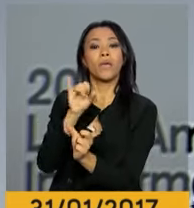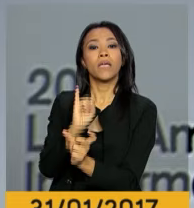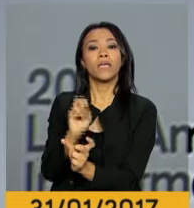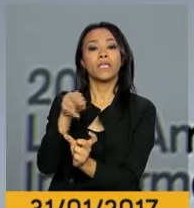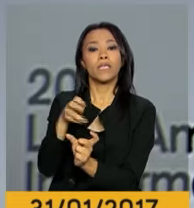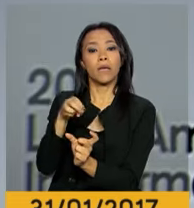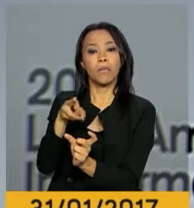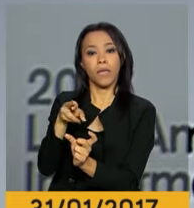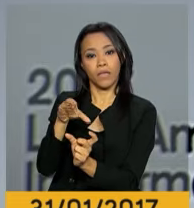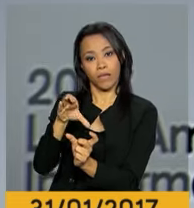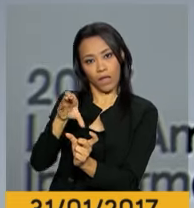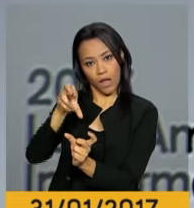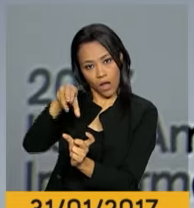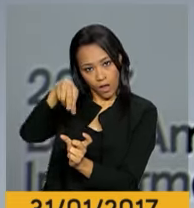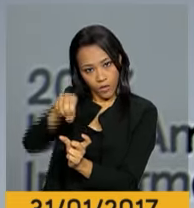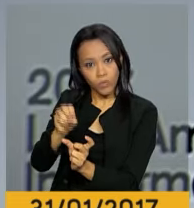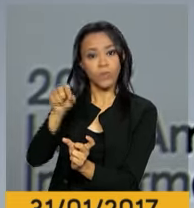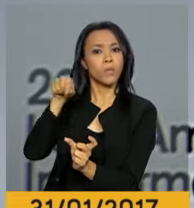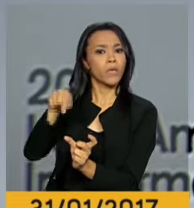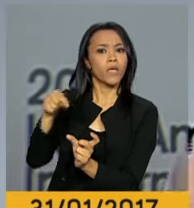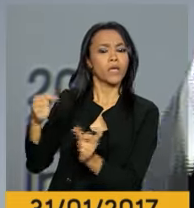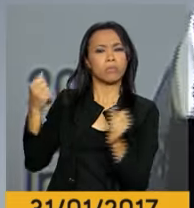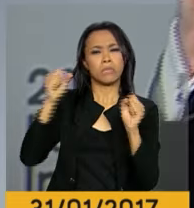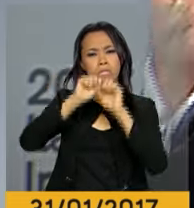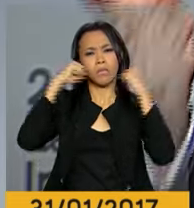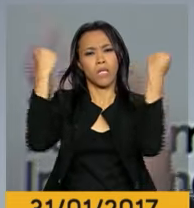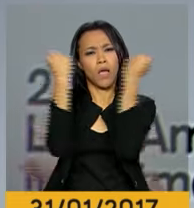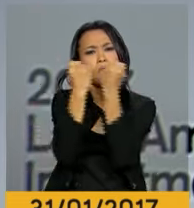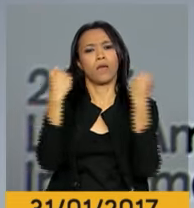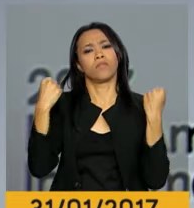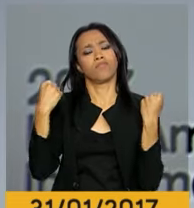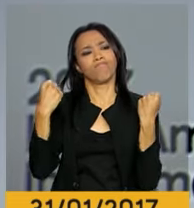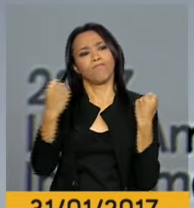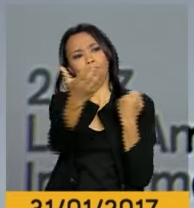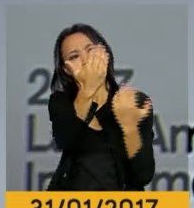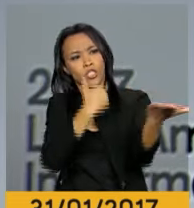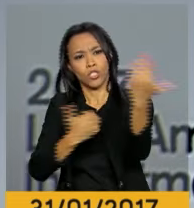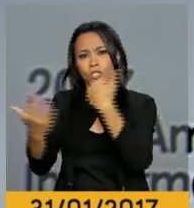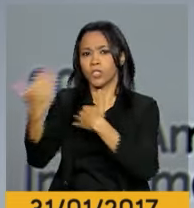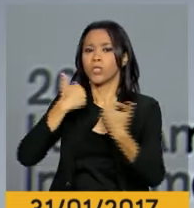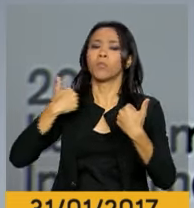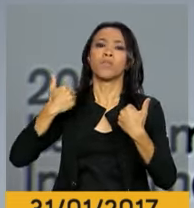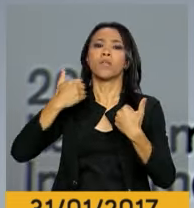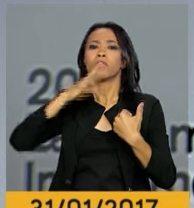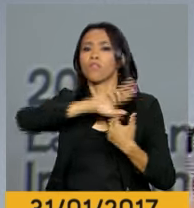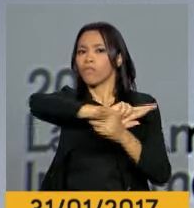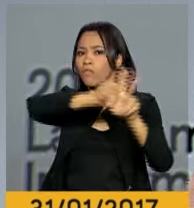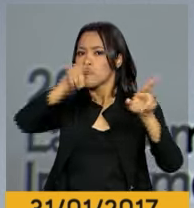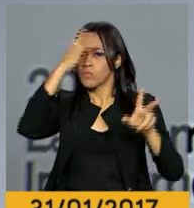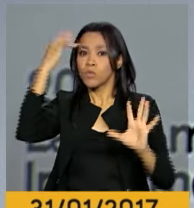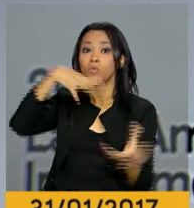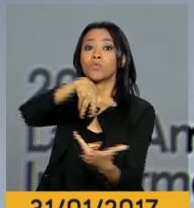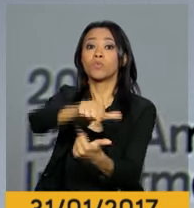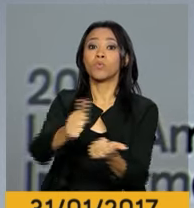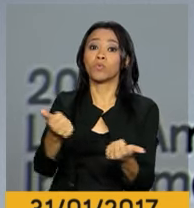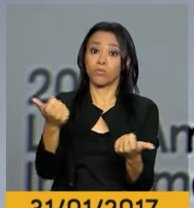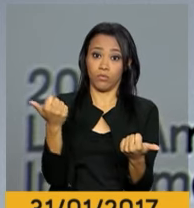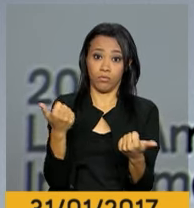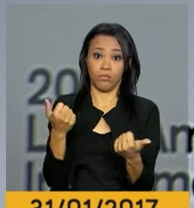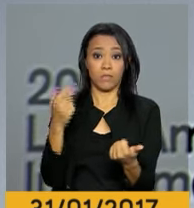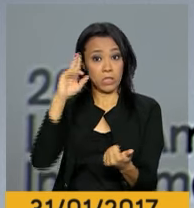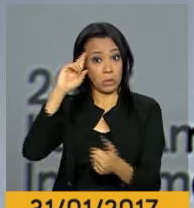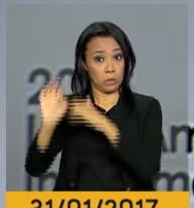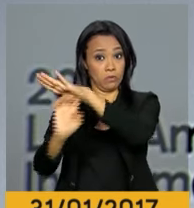30 de maio um grande seminário com vários investidores eh do mundo todo não é isto foi feito em alguns